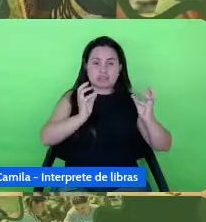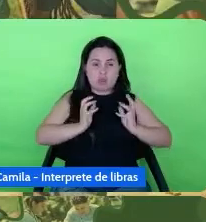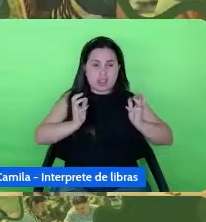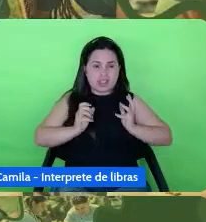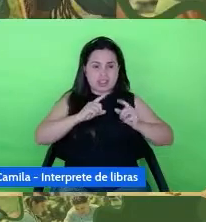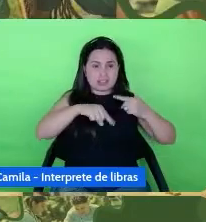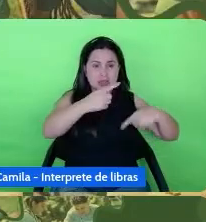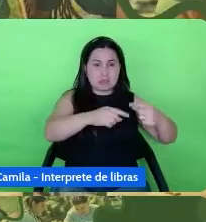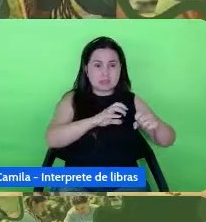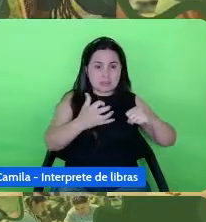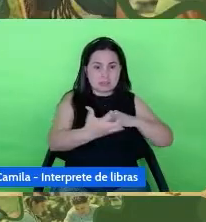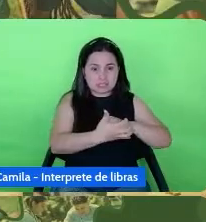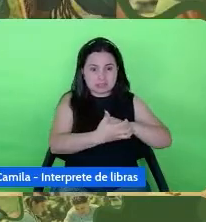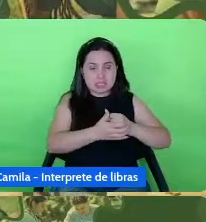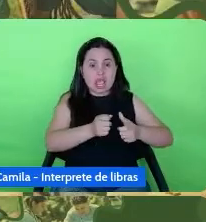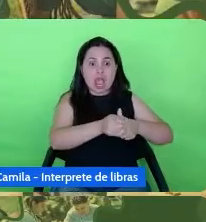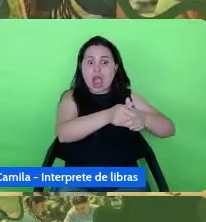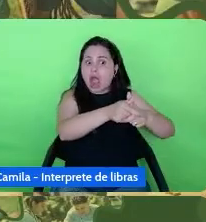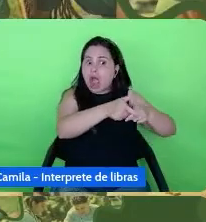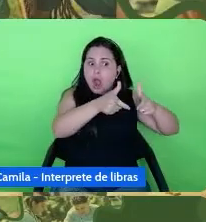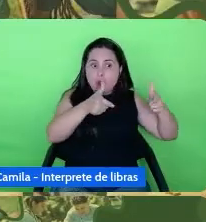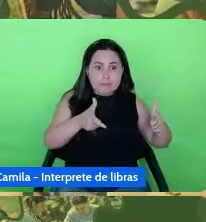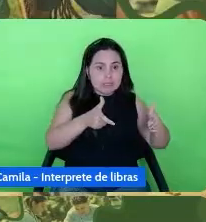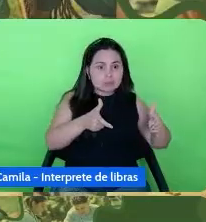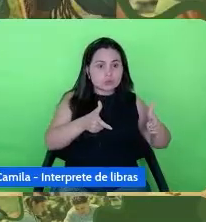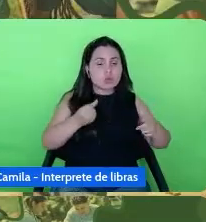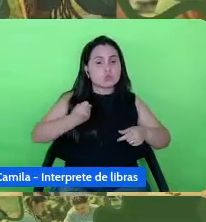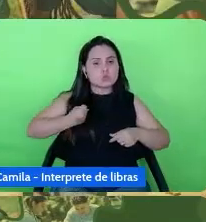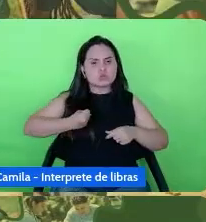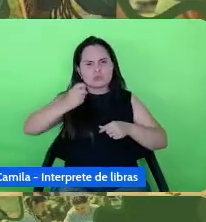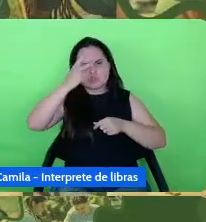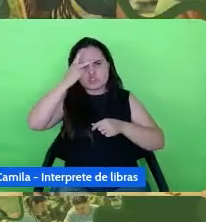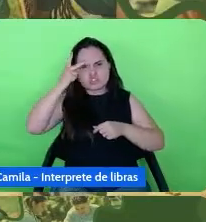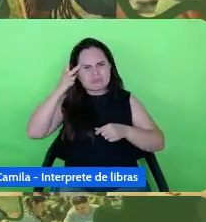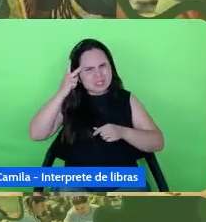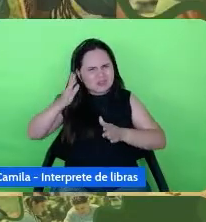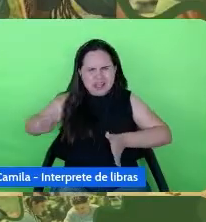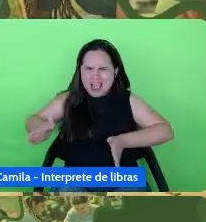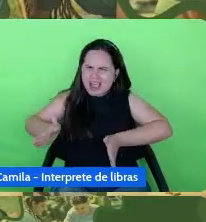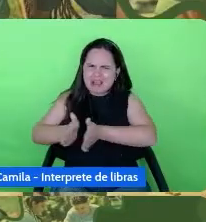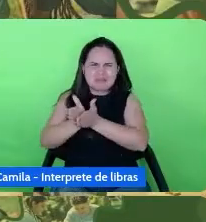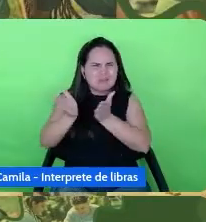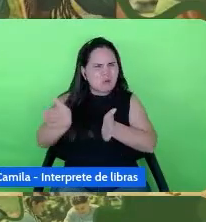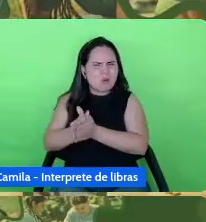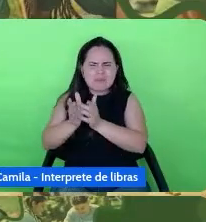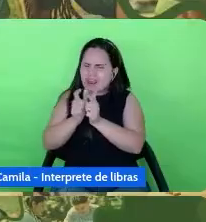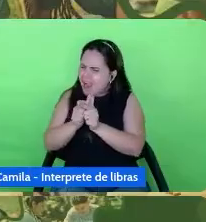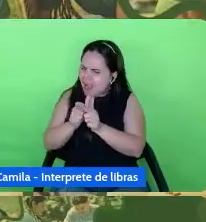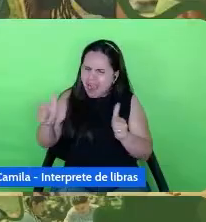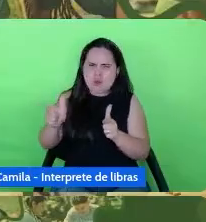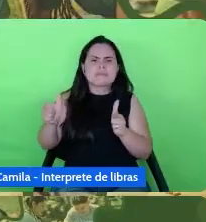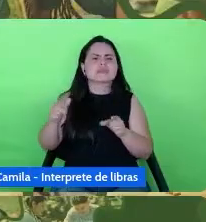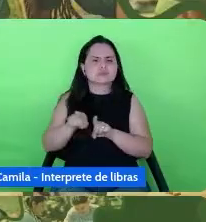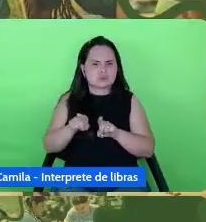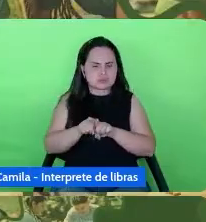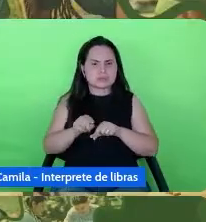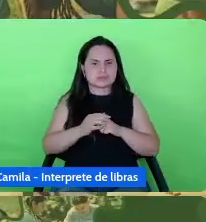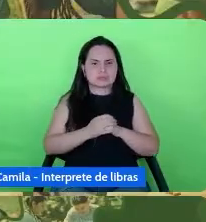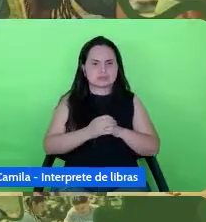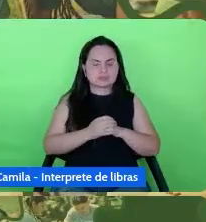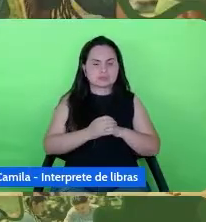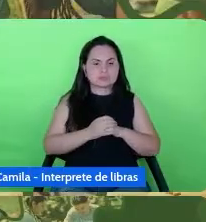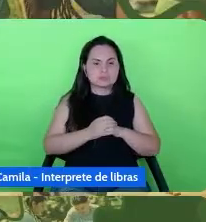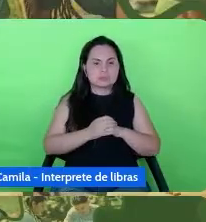pandemia aumentou significativamente. E o número de pessoas extremamente pobres aumentou significativamente. E eu